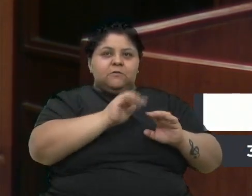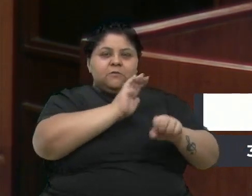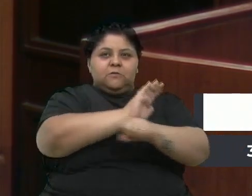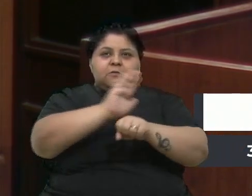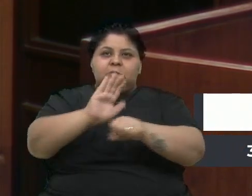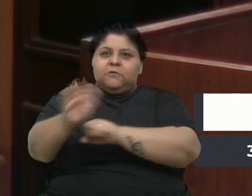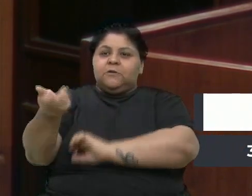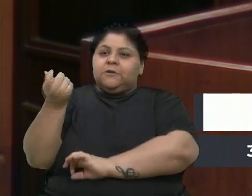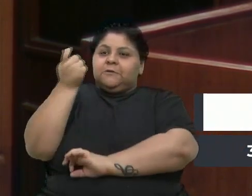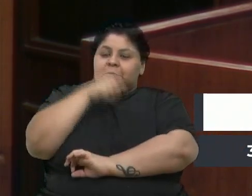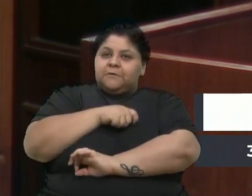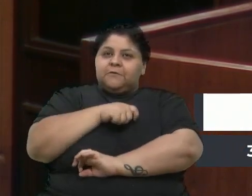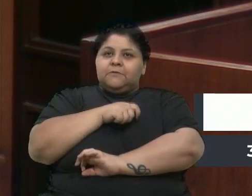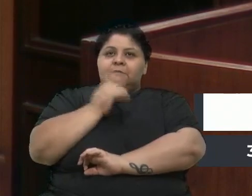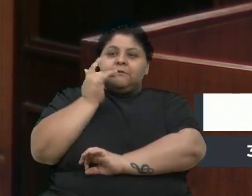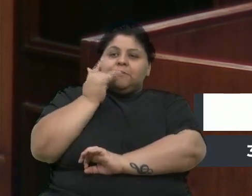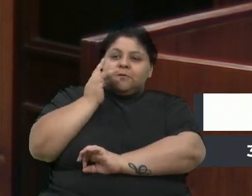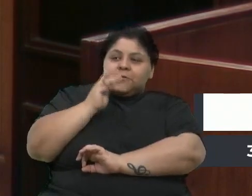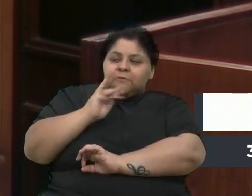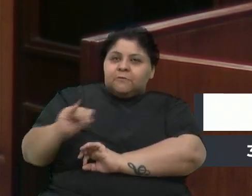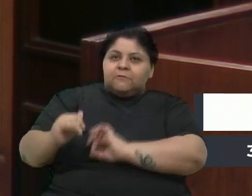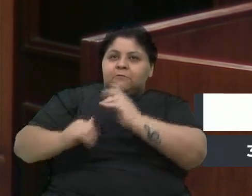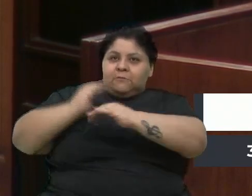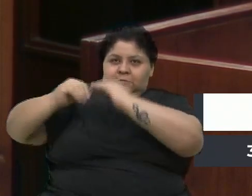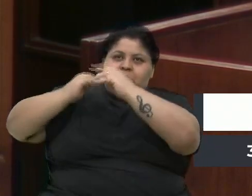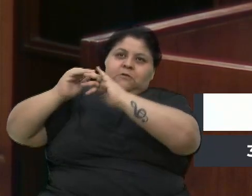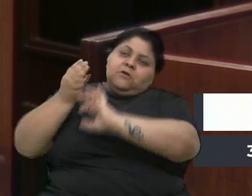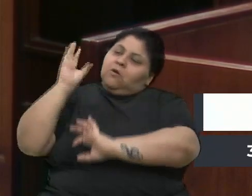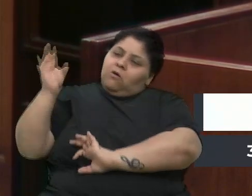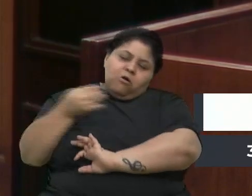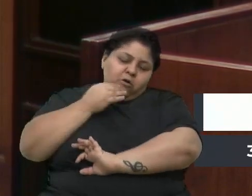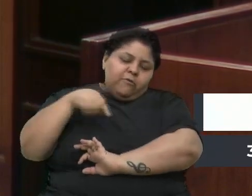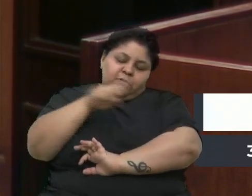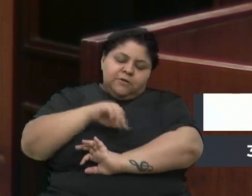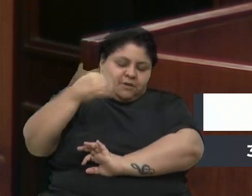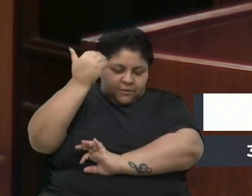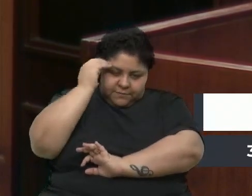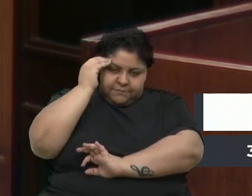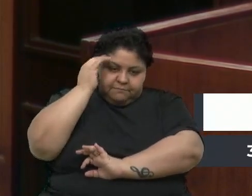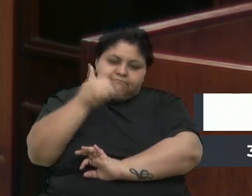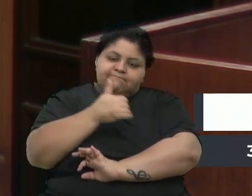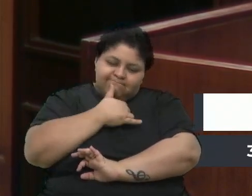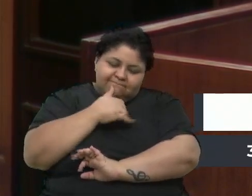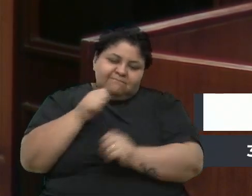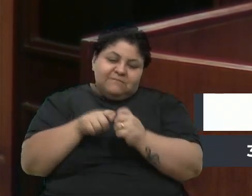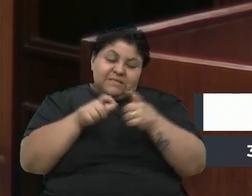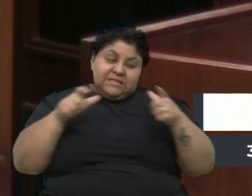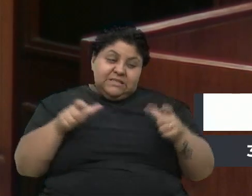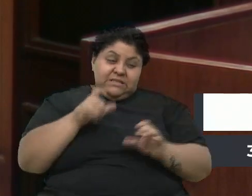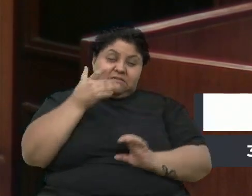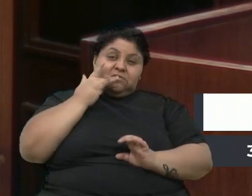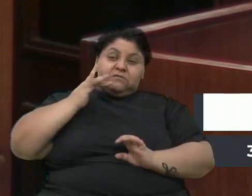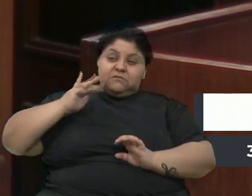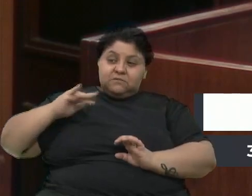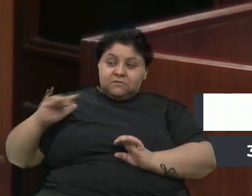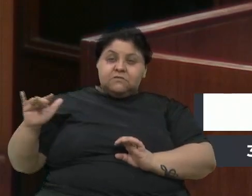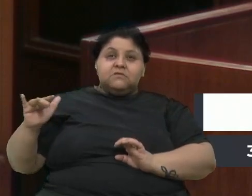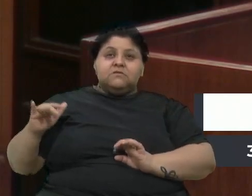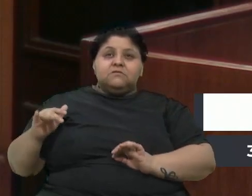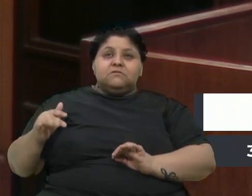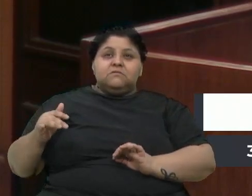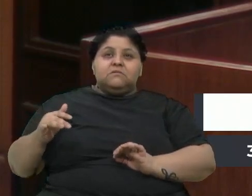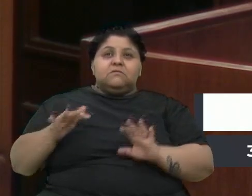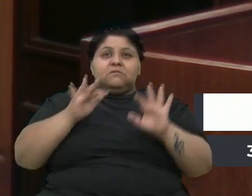necessário para que essas crianças se desenvolvam. E é claro, a gente sabe que, infelizmente, grande parte dessas crianças